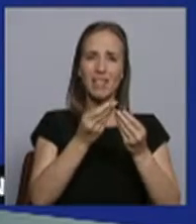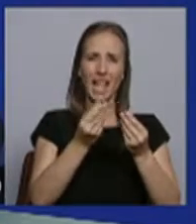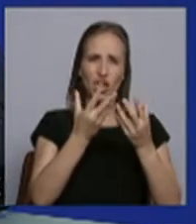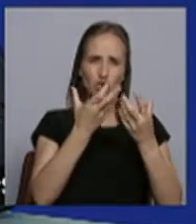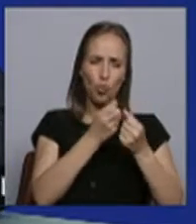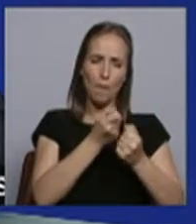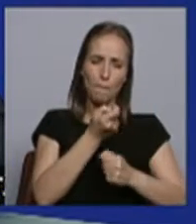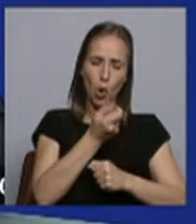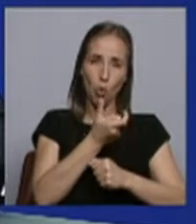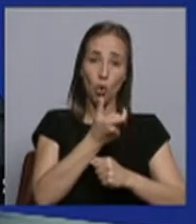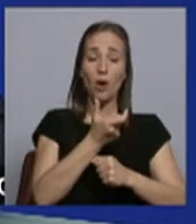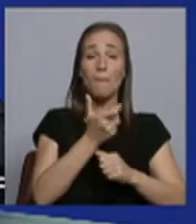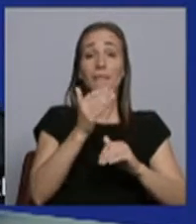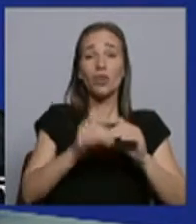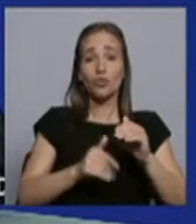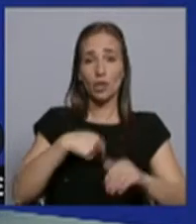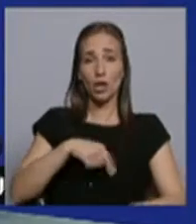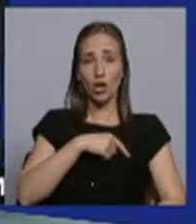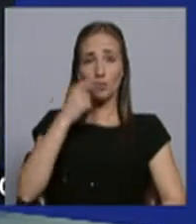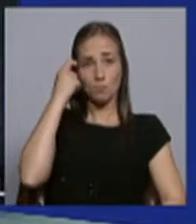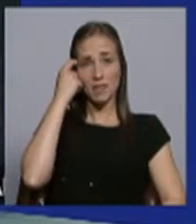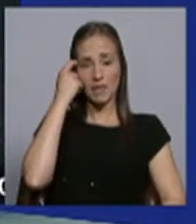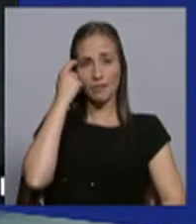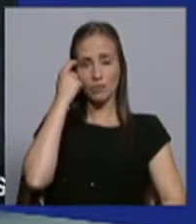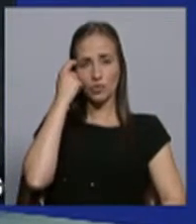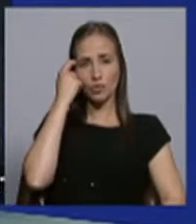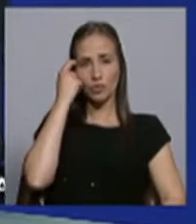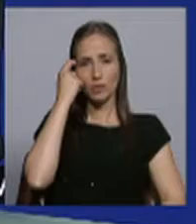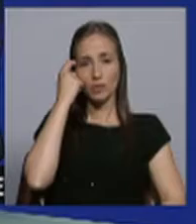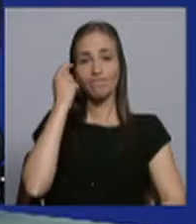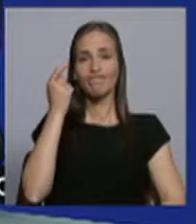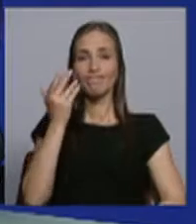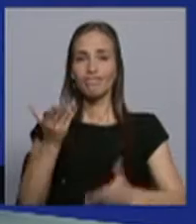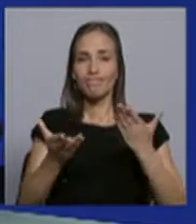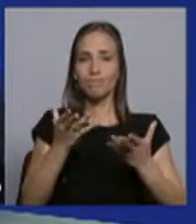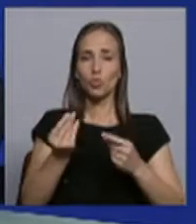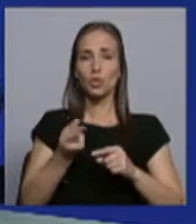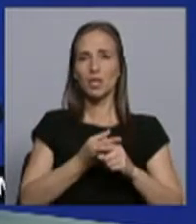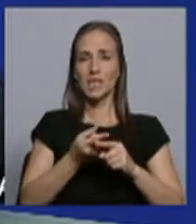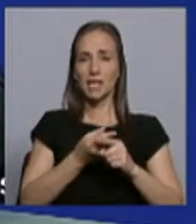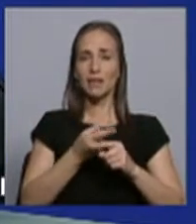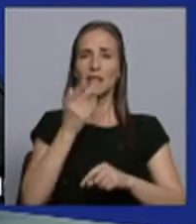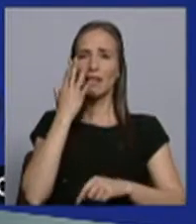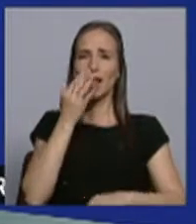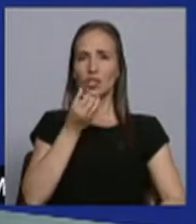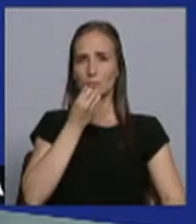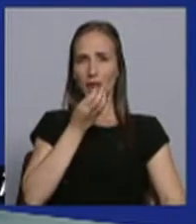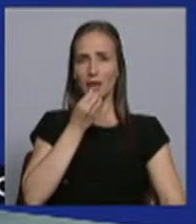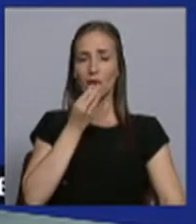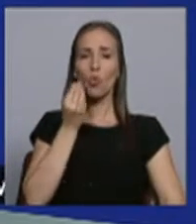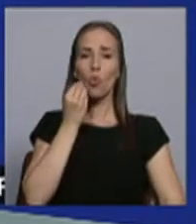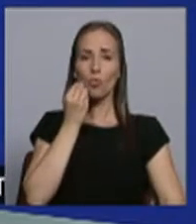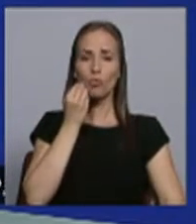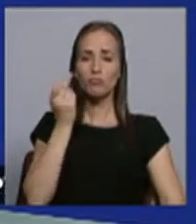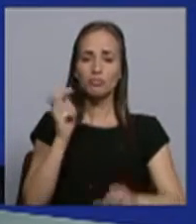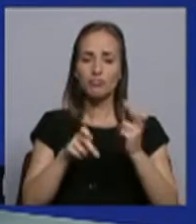abaixo do que aquilo que nós pensávamos. E, portanto, estamos aqui perante um dilema muito interessante que é tentar explicar como é que aparecem galáxias